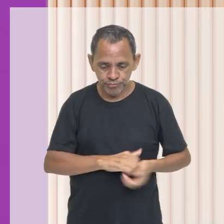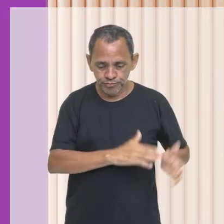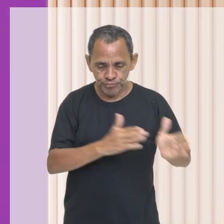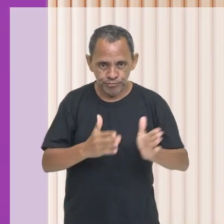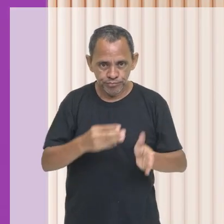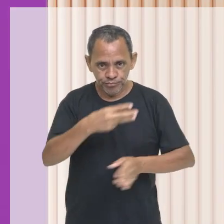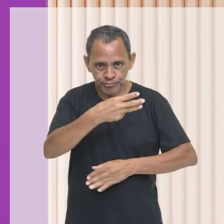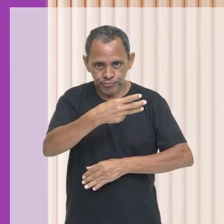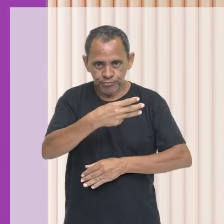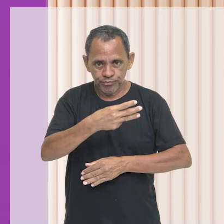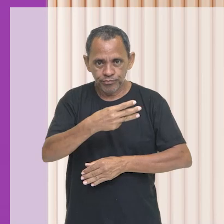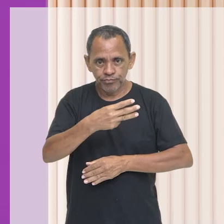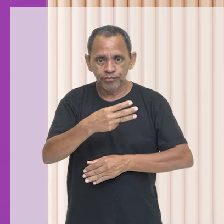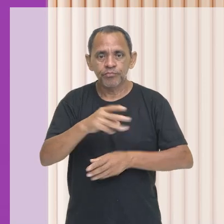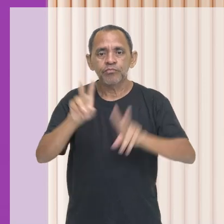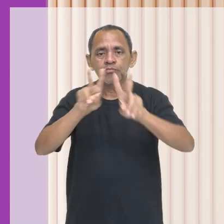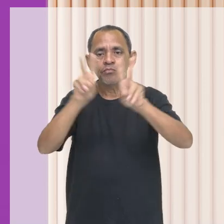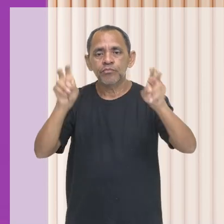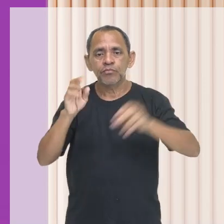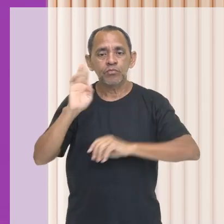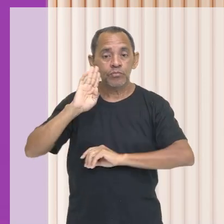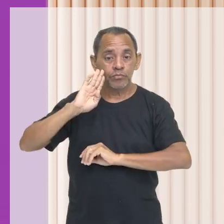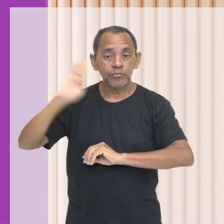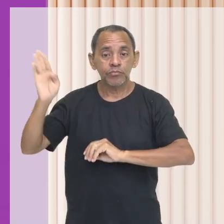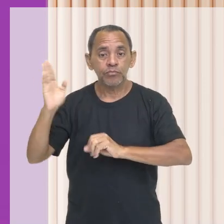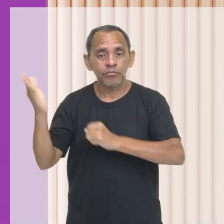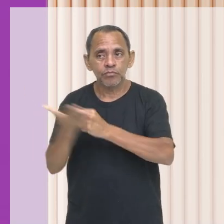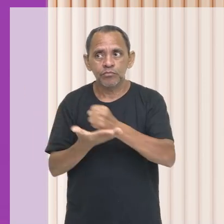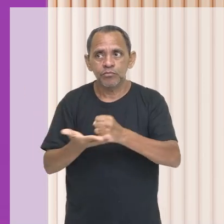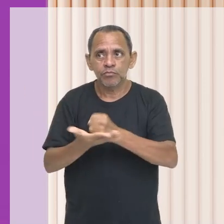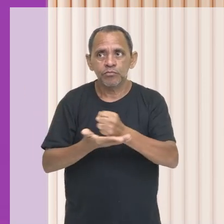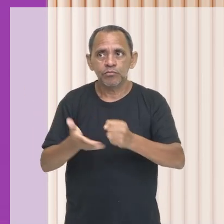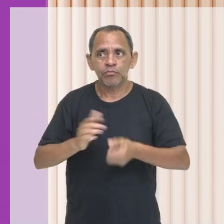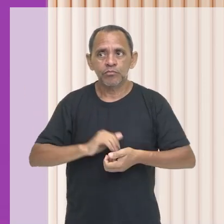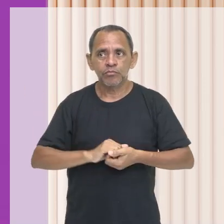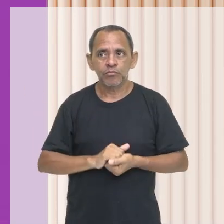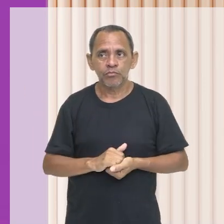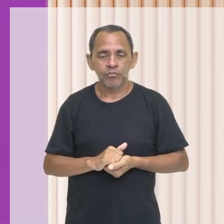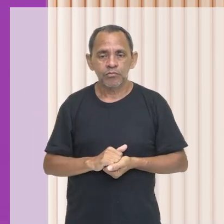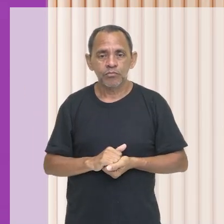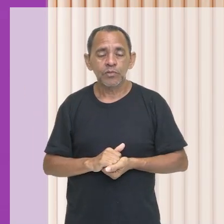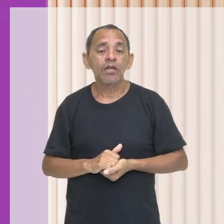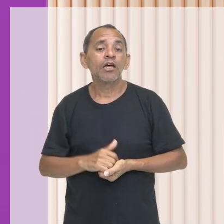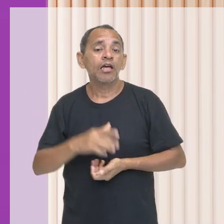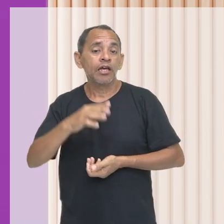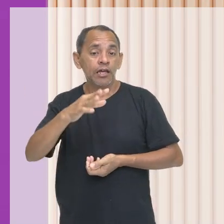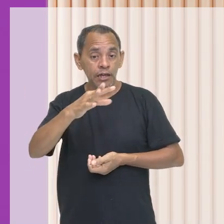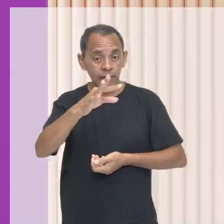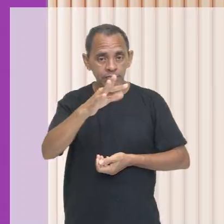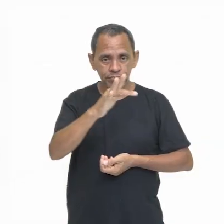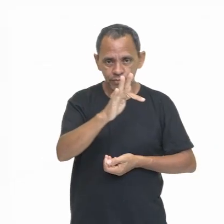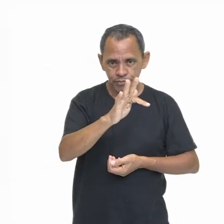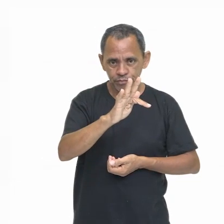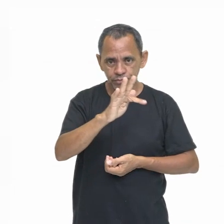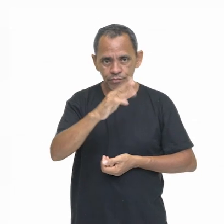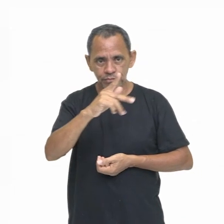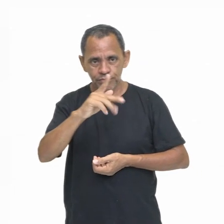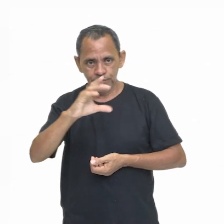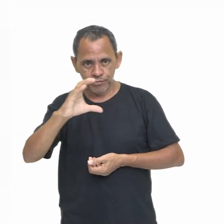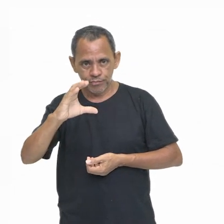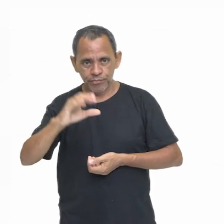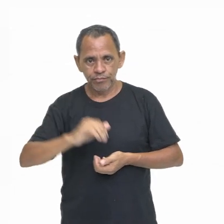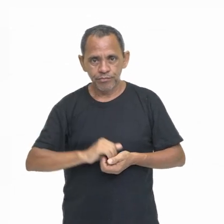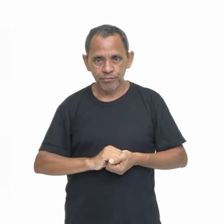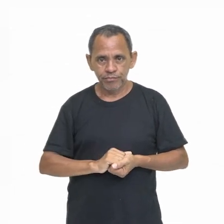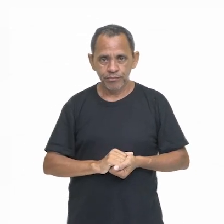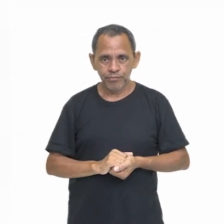foi justamente aí o princípio fundamental da contagem. Acompanhe comigo então o nosso conceito, olha só.